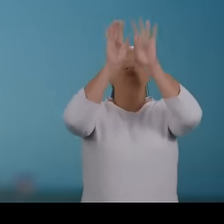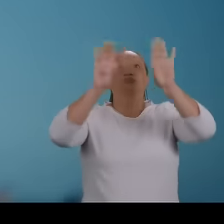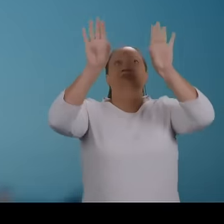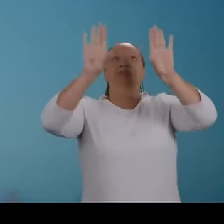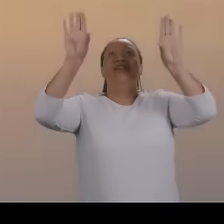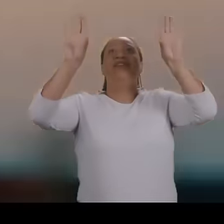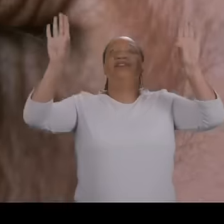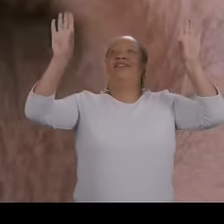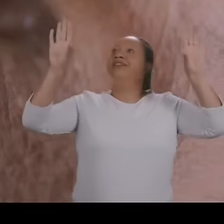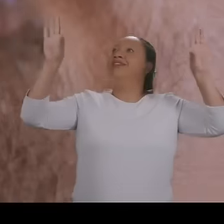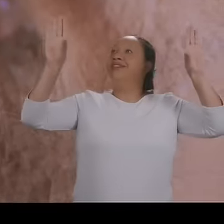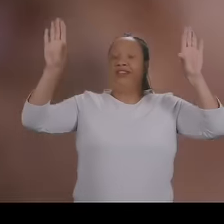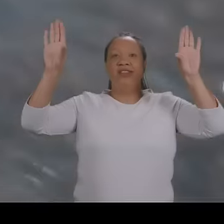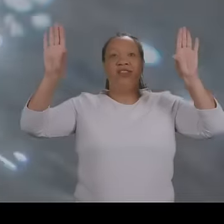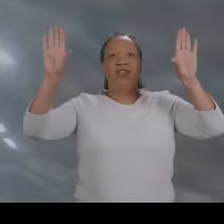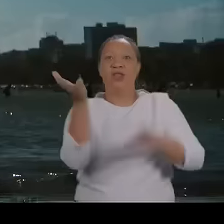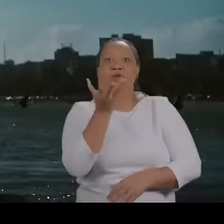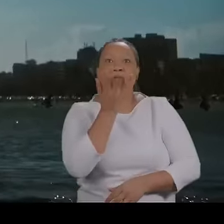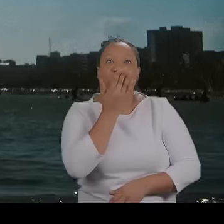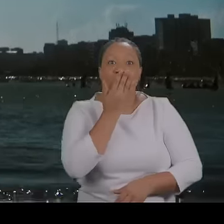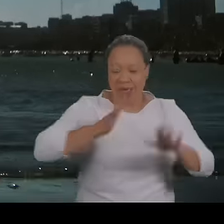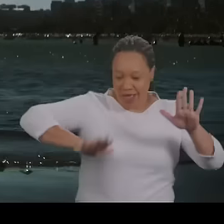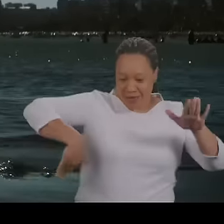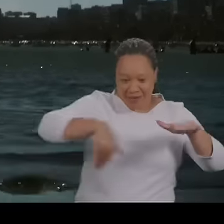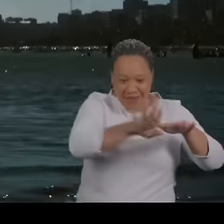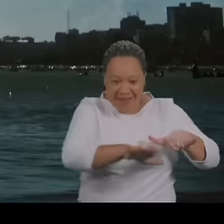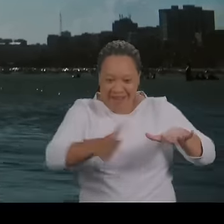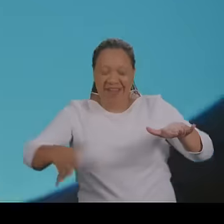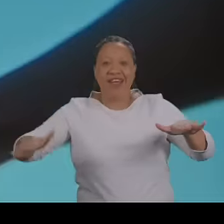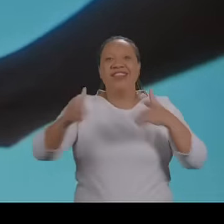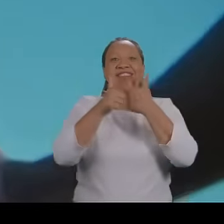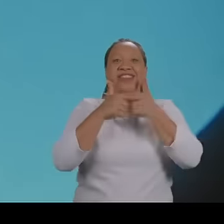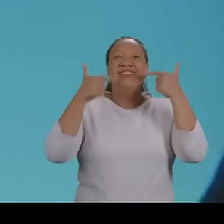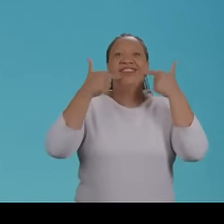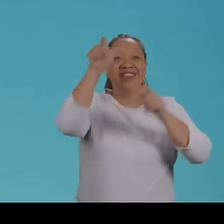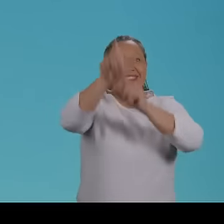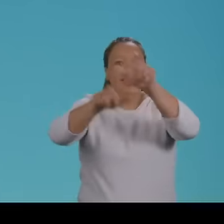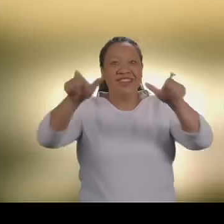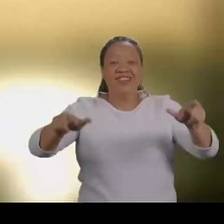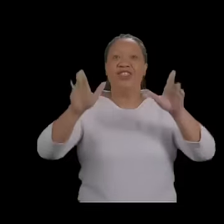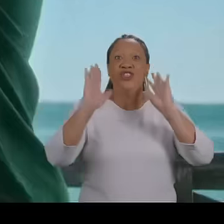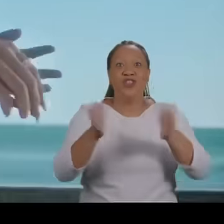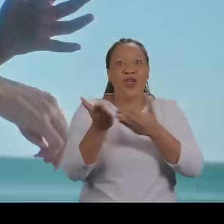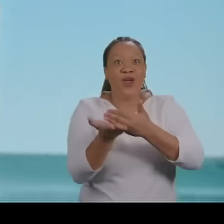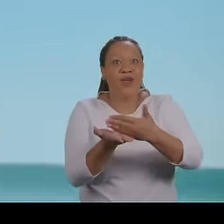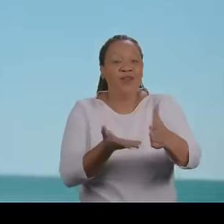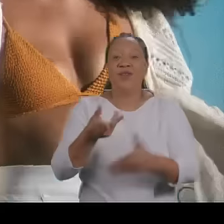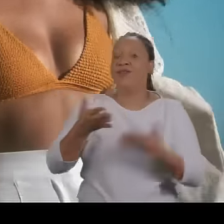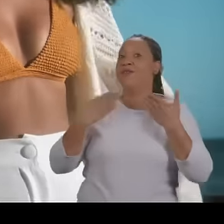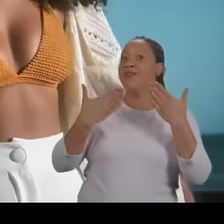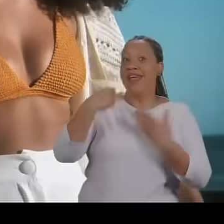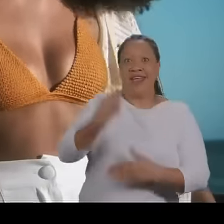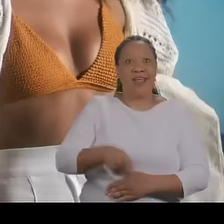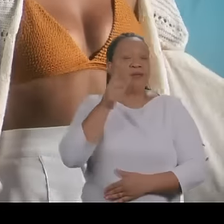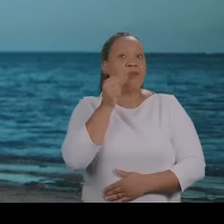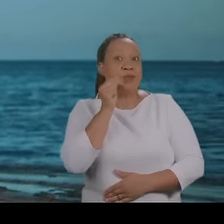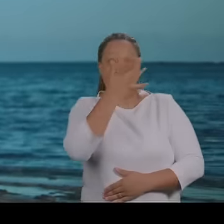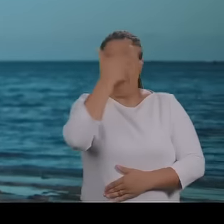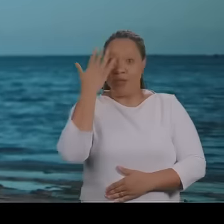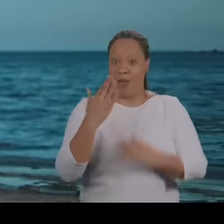Repara esse céu. A cor desse mar. O sorriso dessa gente. Já pintou verão em